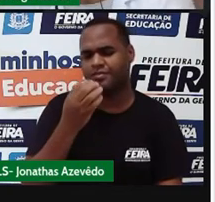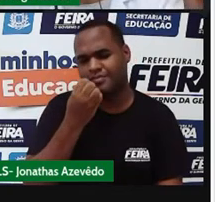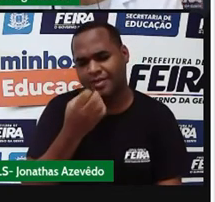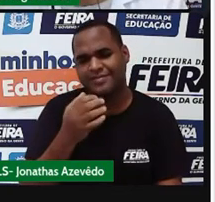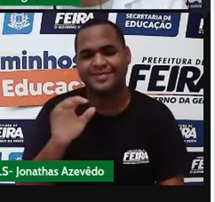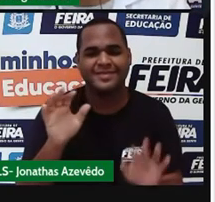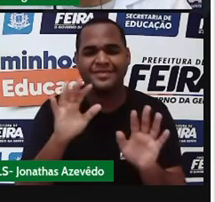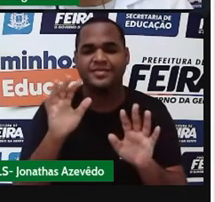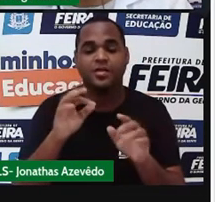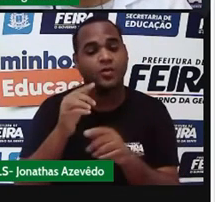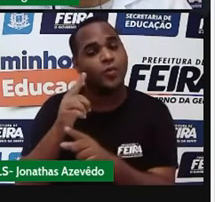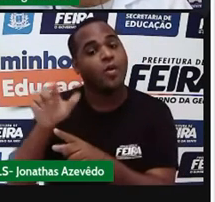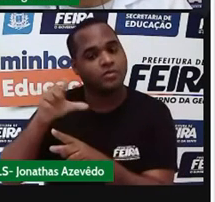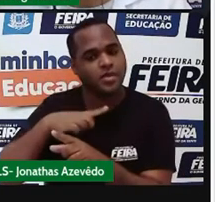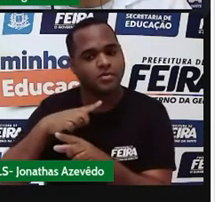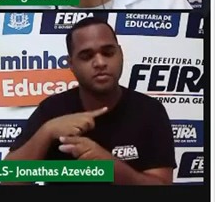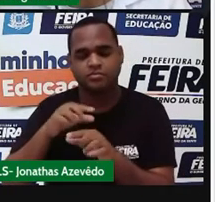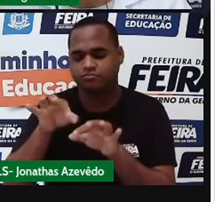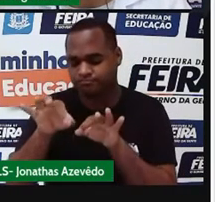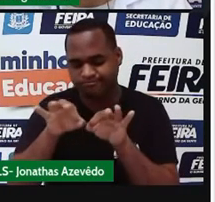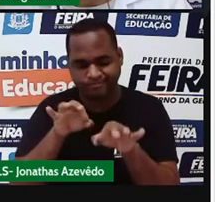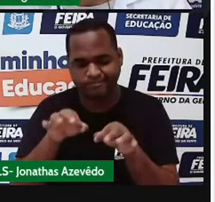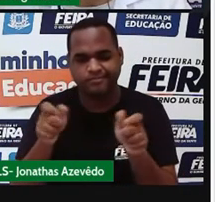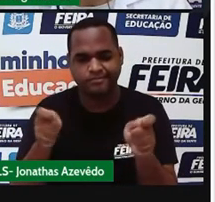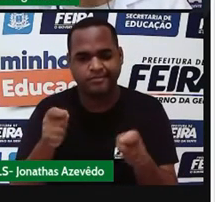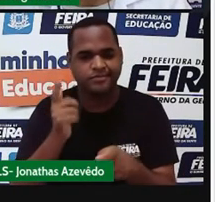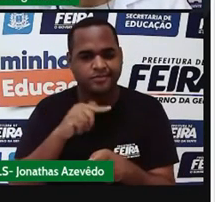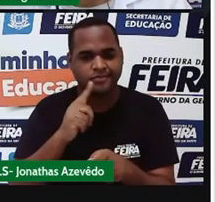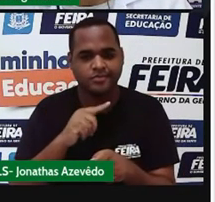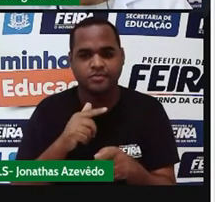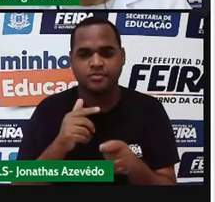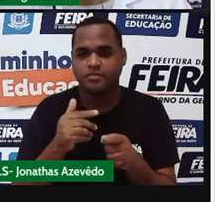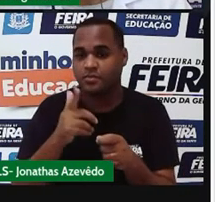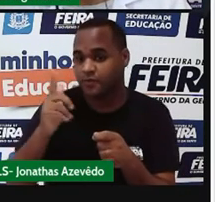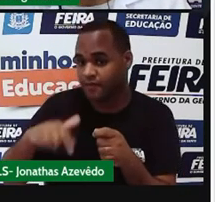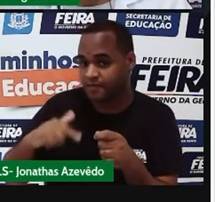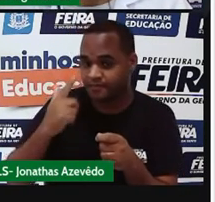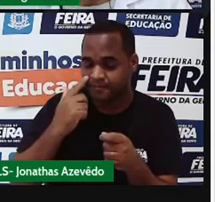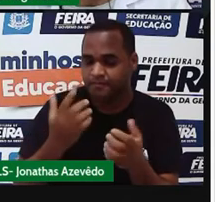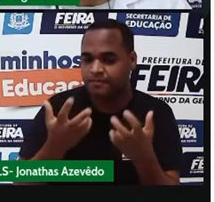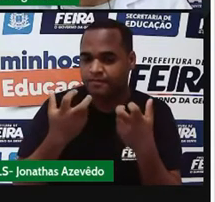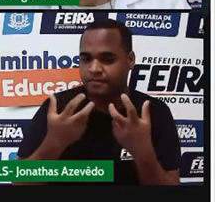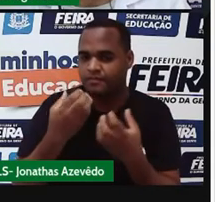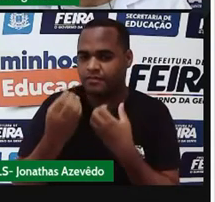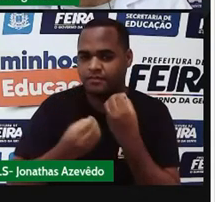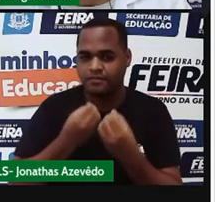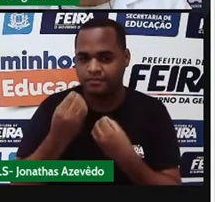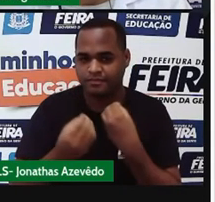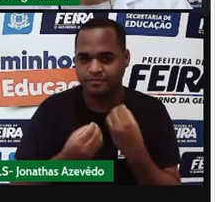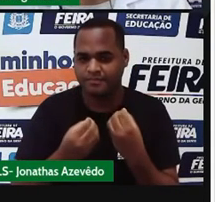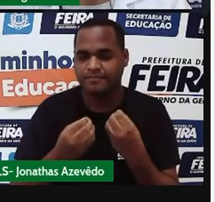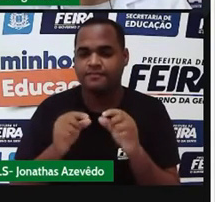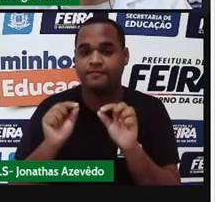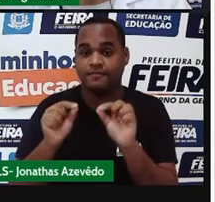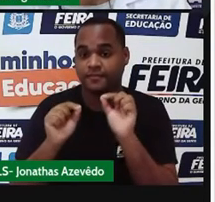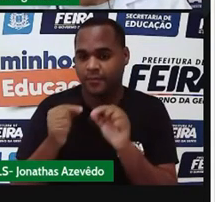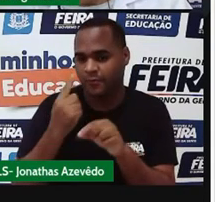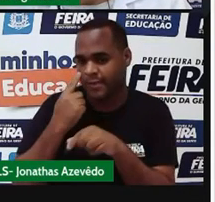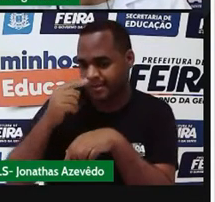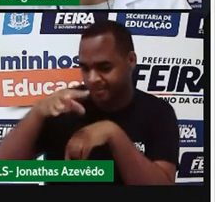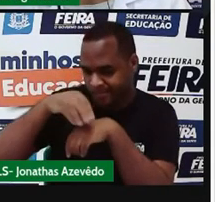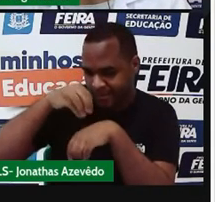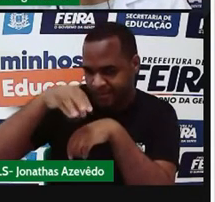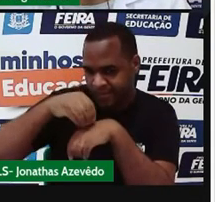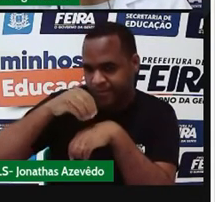e tem um outro jeito de fazer Tá bom então vamos lá qual é o jeito bom você vai